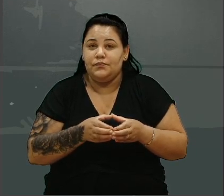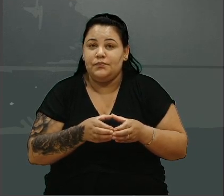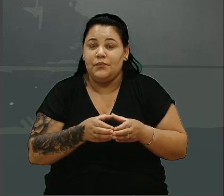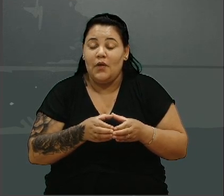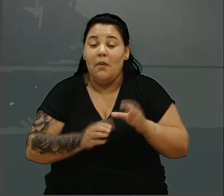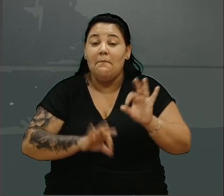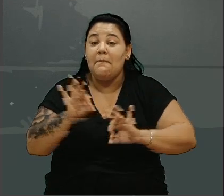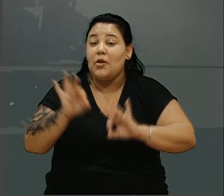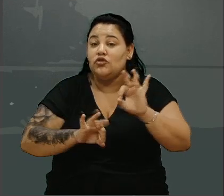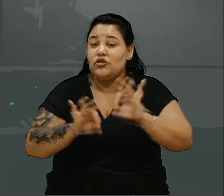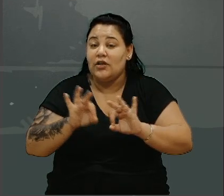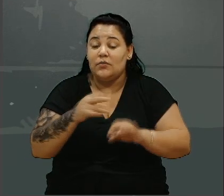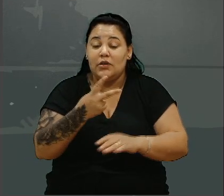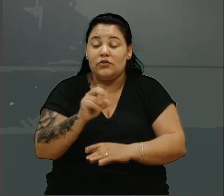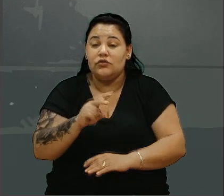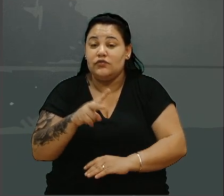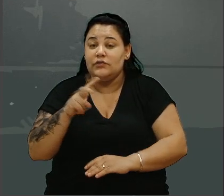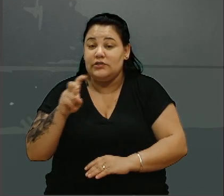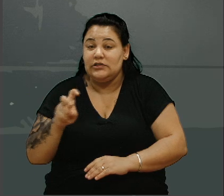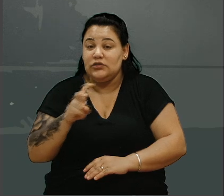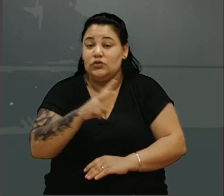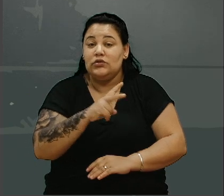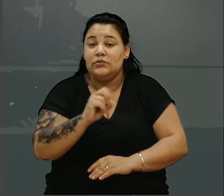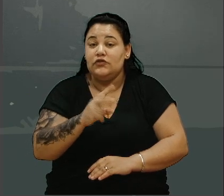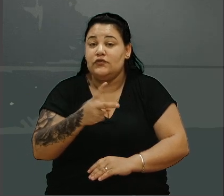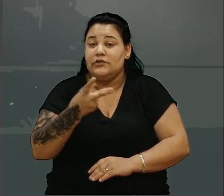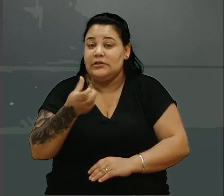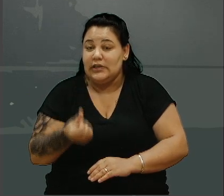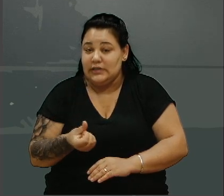projetos para 2025 e 2026.